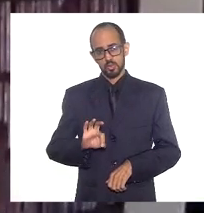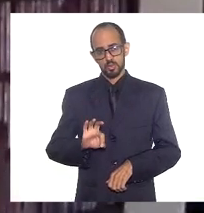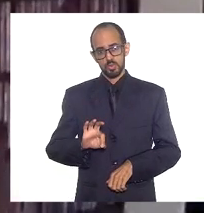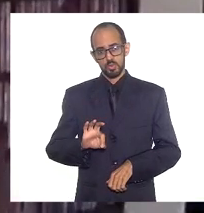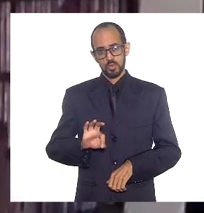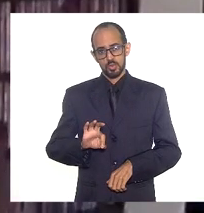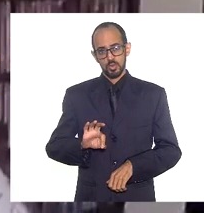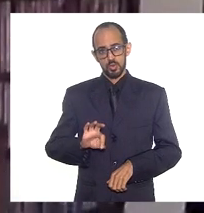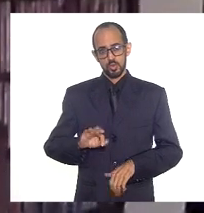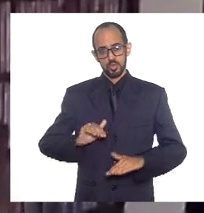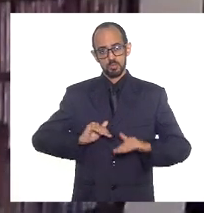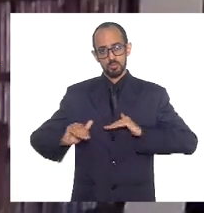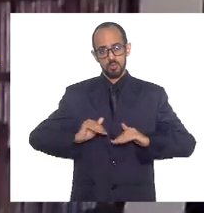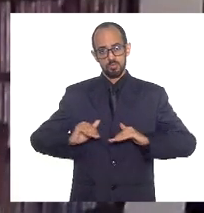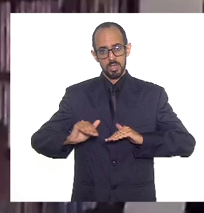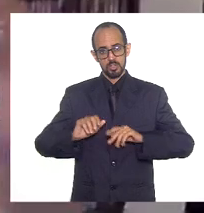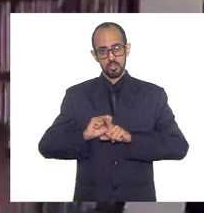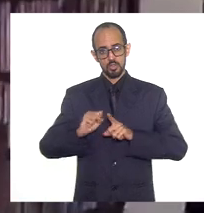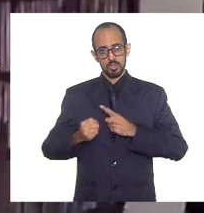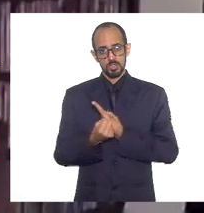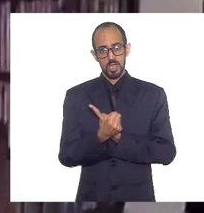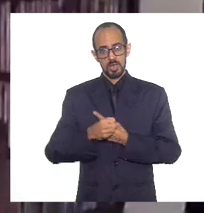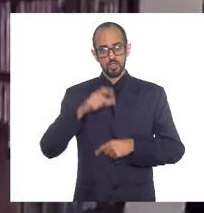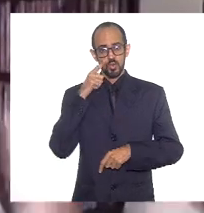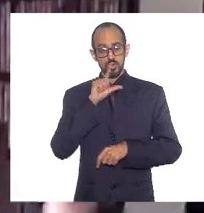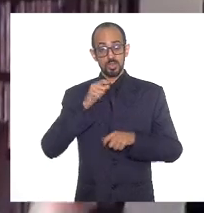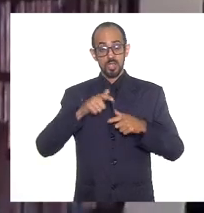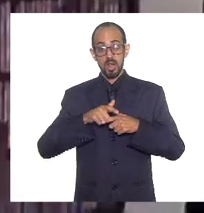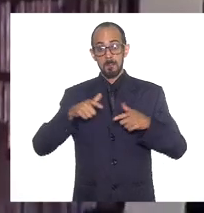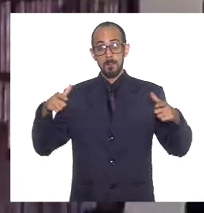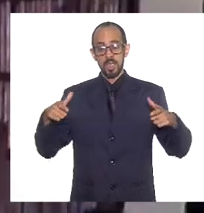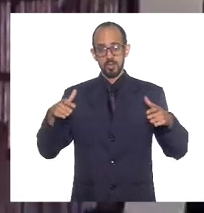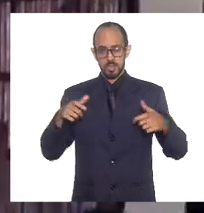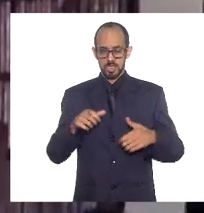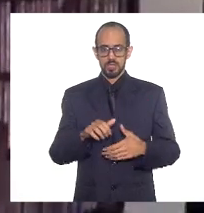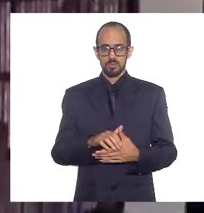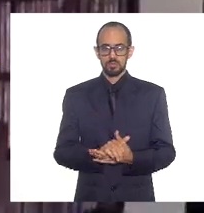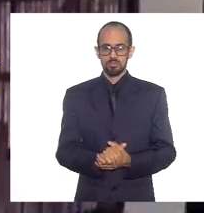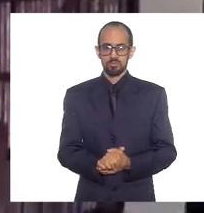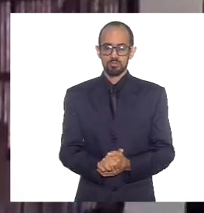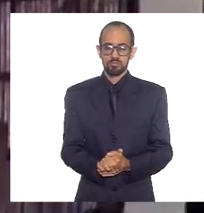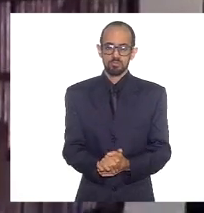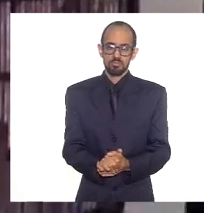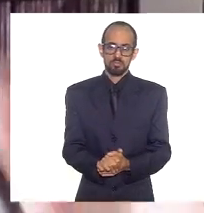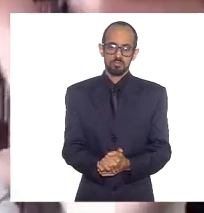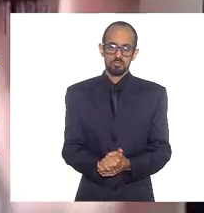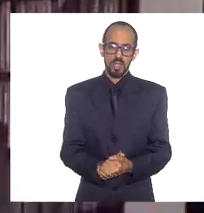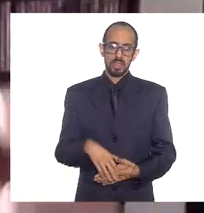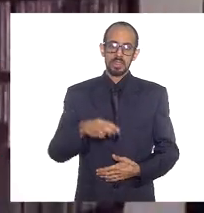Os movimentos sociais garantiram a maioria. Maioria,